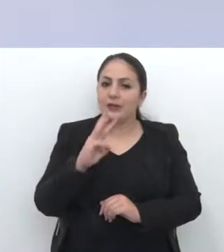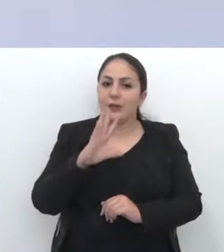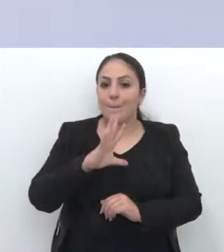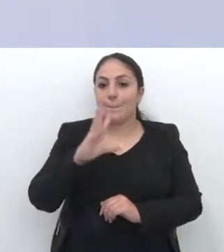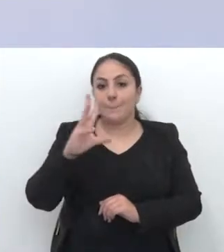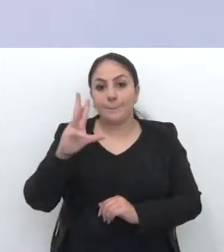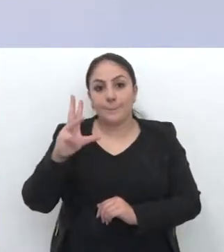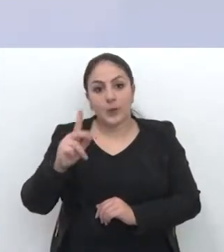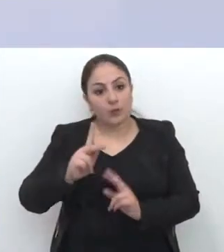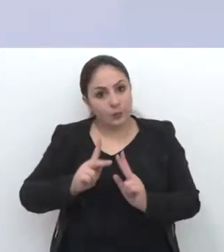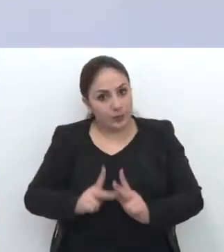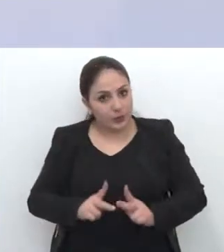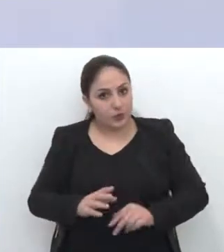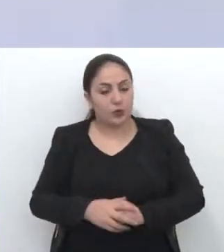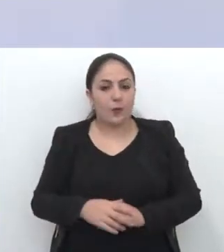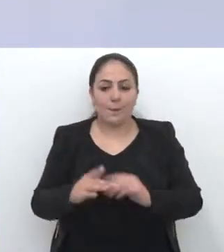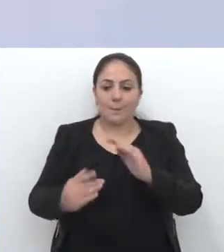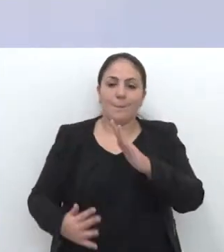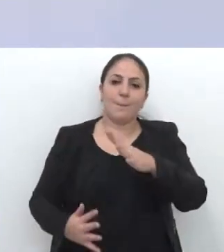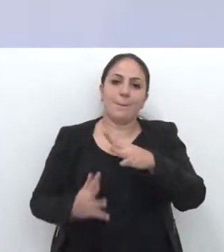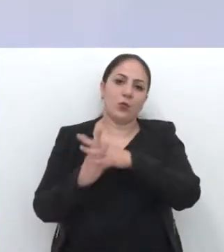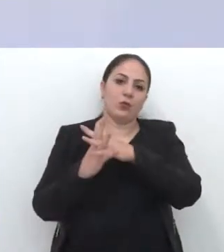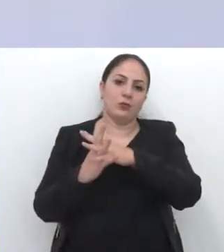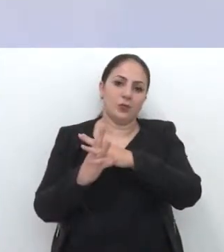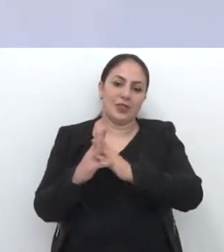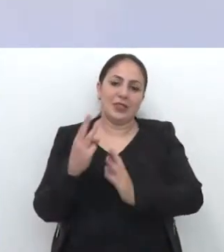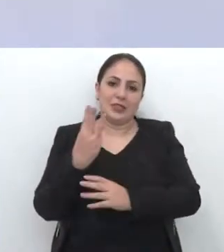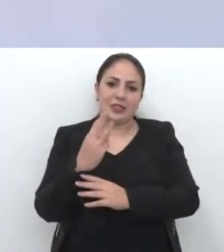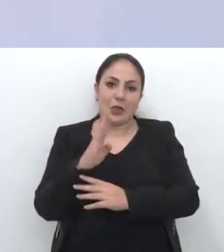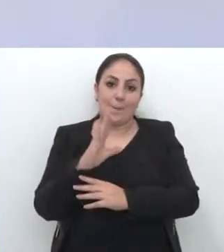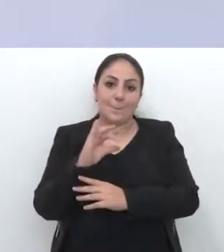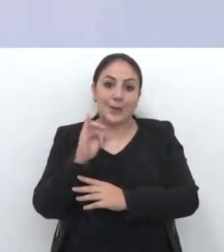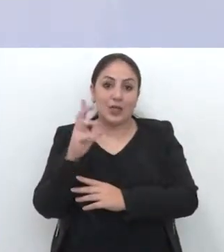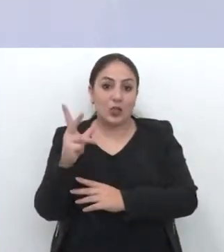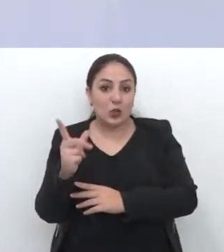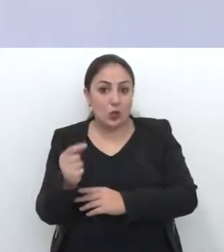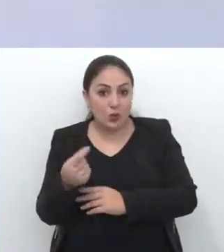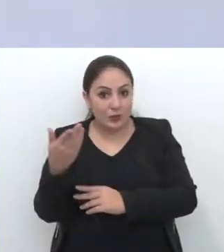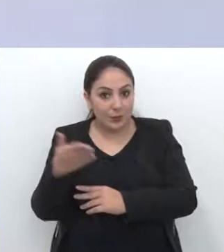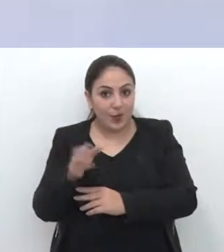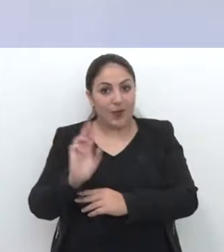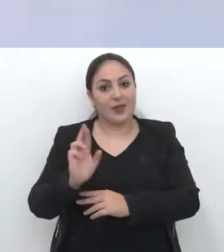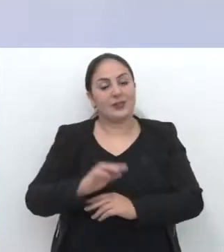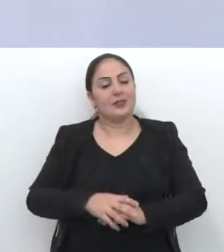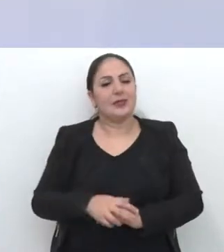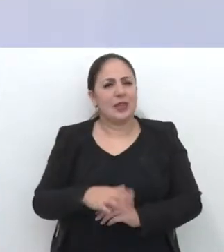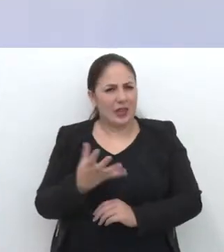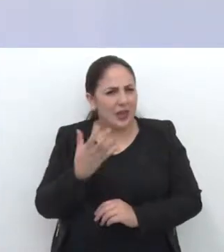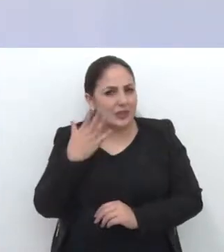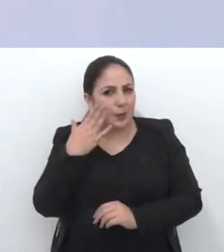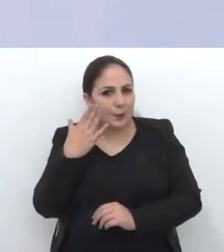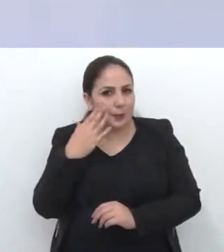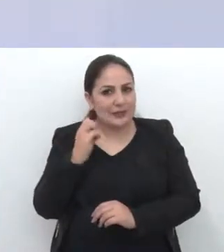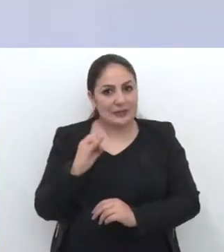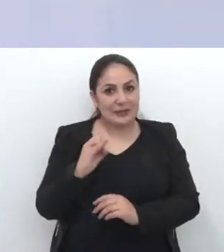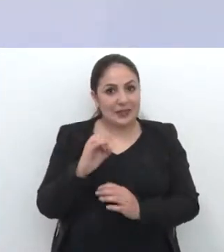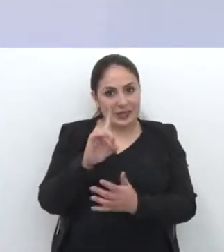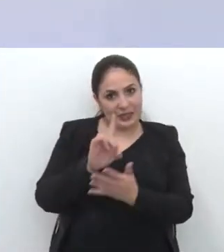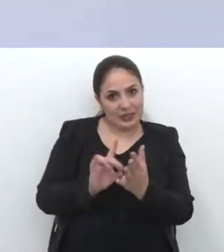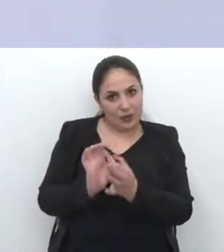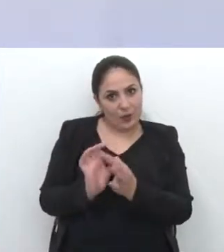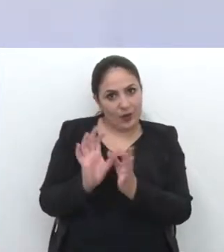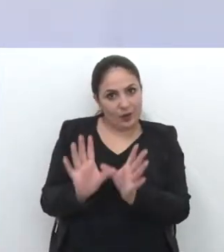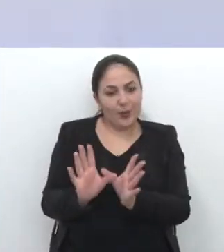para quase 3 milhões de contribuintes ultrapassa os 3 bilhões e meio de reais. Para saber se teve